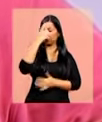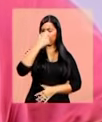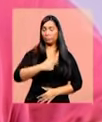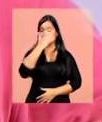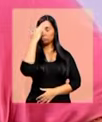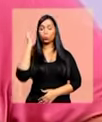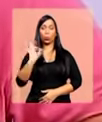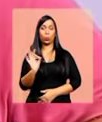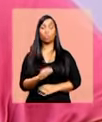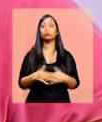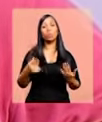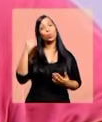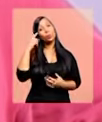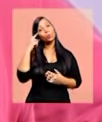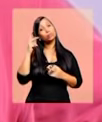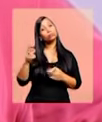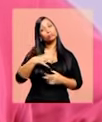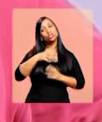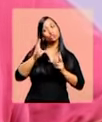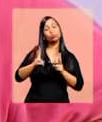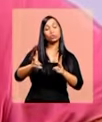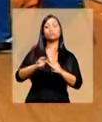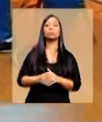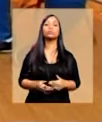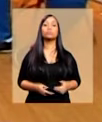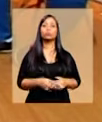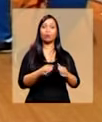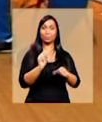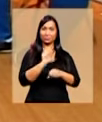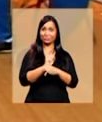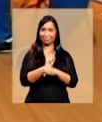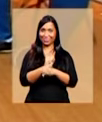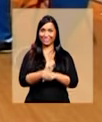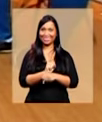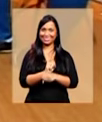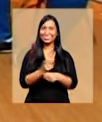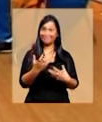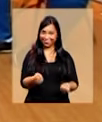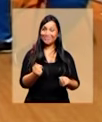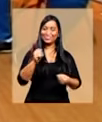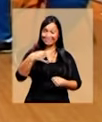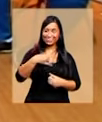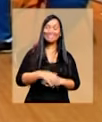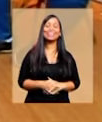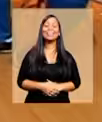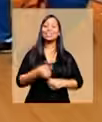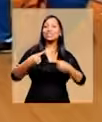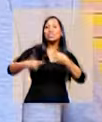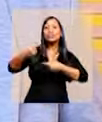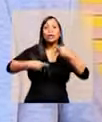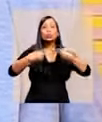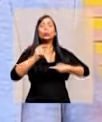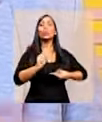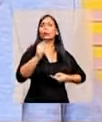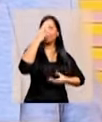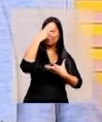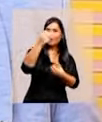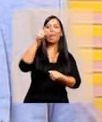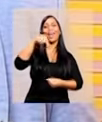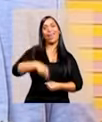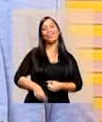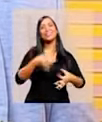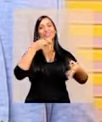né, da pessoa em si. Então, eu penso mais ou menos nesse sentido. Vamos para mais intervalinho, Matheus? Vamos sim, a gente está discutindo